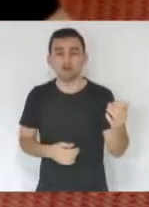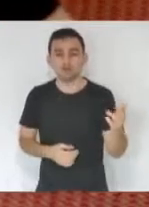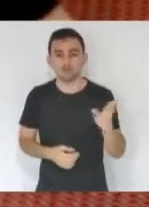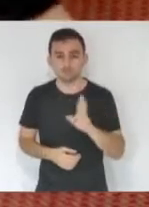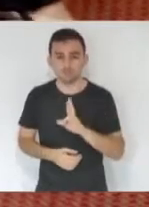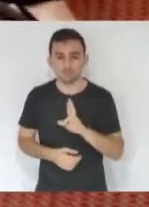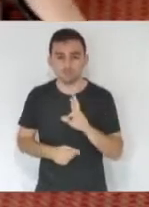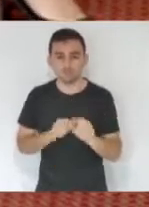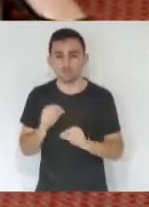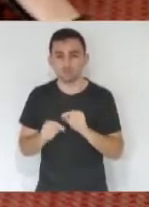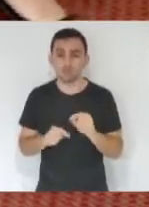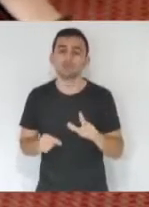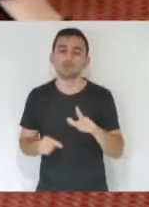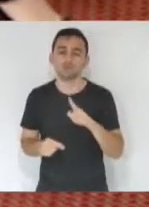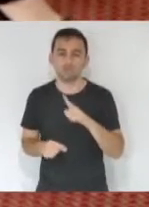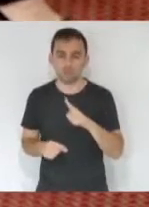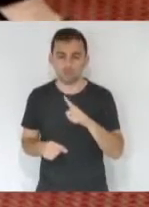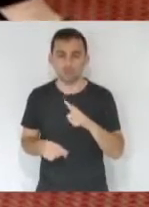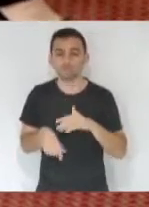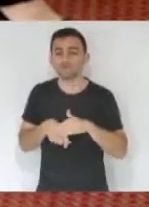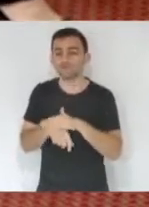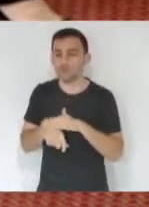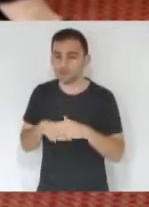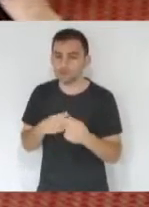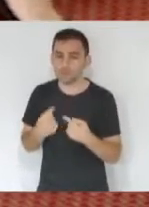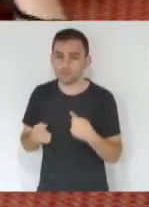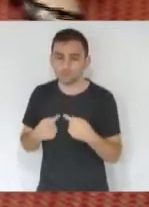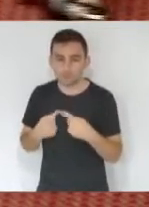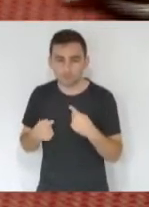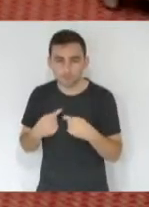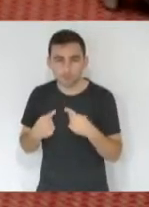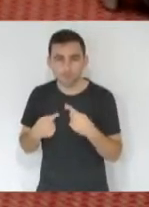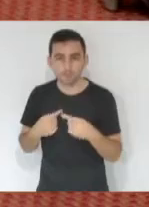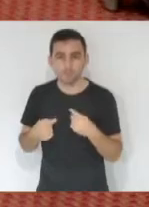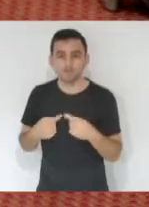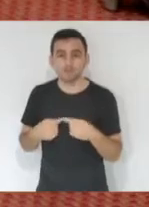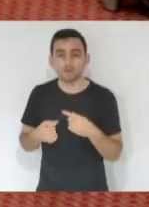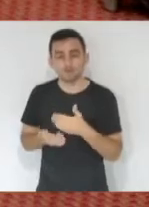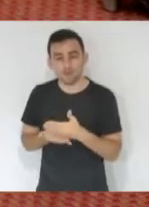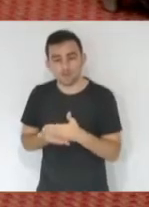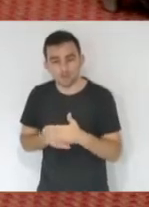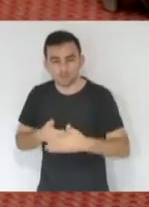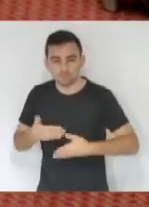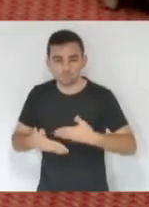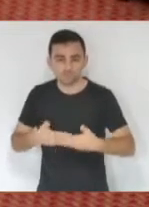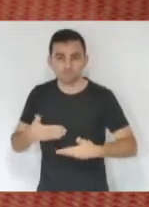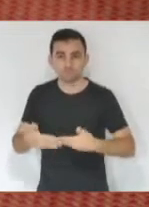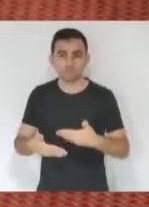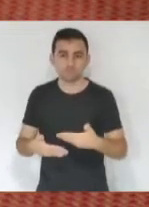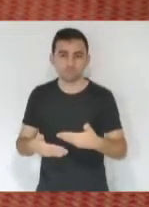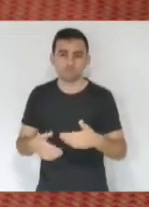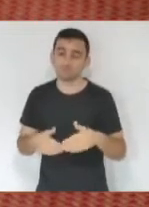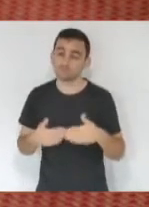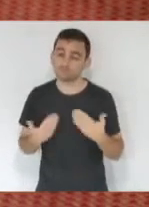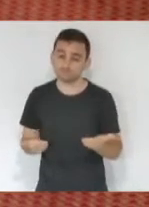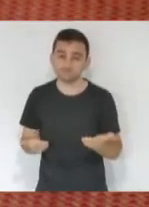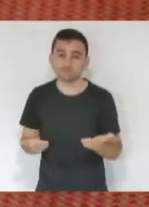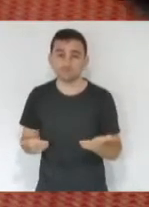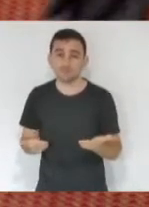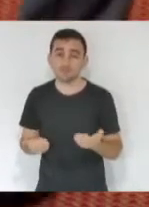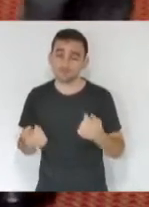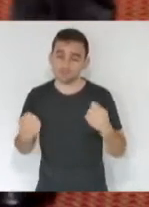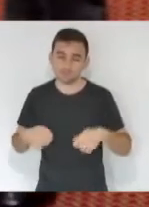haveria ainda conversas que ainda estava em tramitação e assim dessa maneira eu acredito que se faça